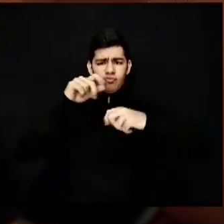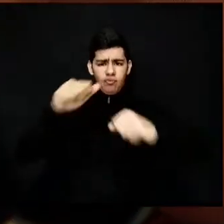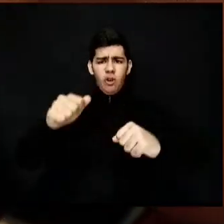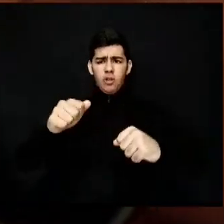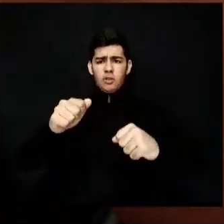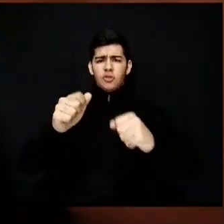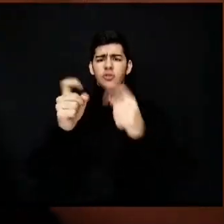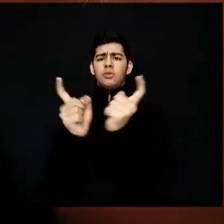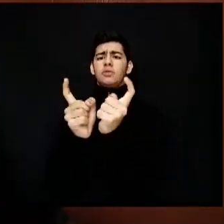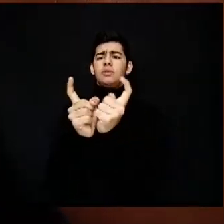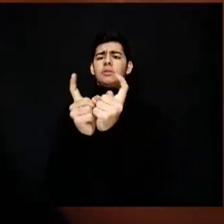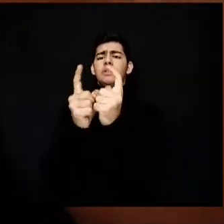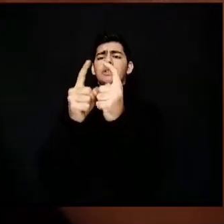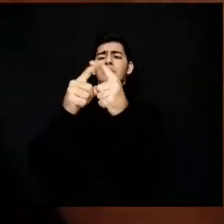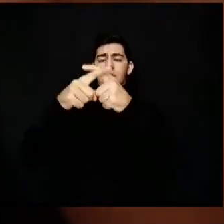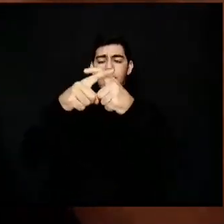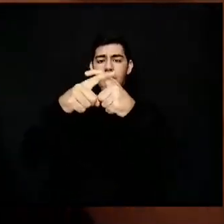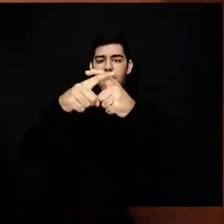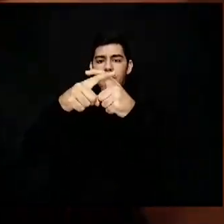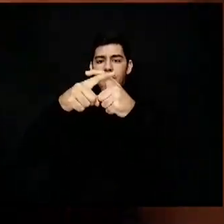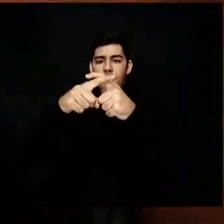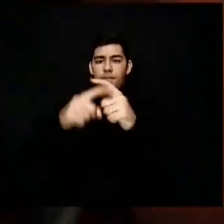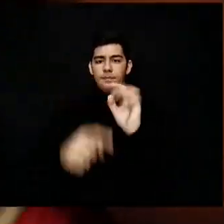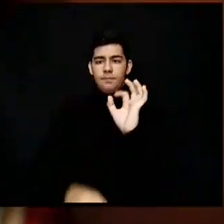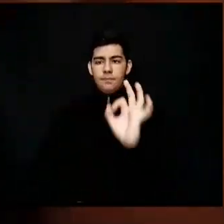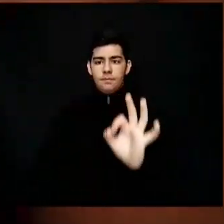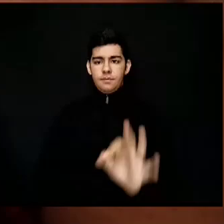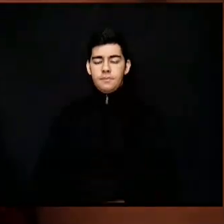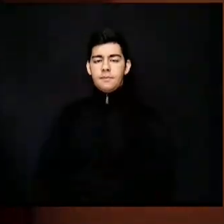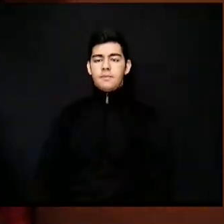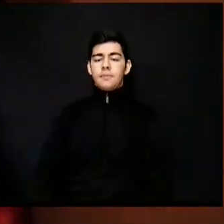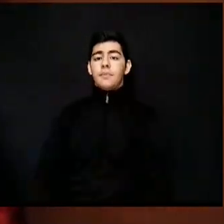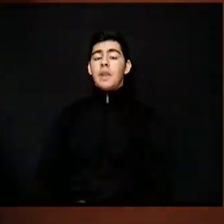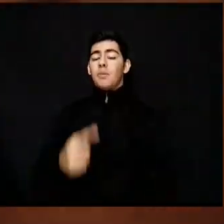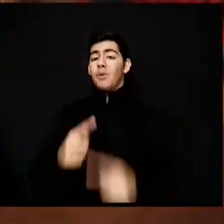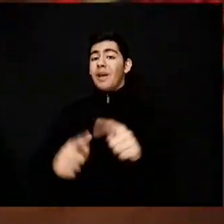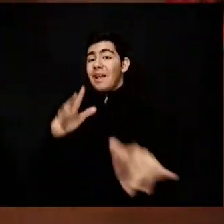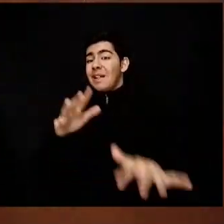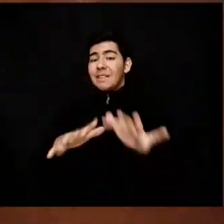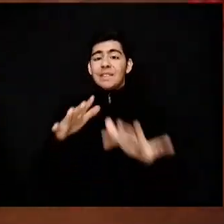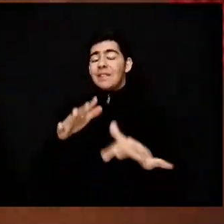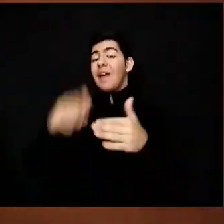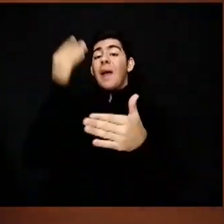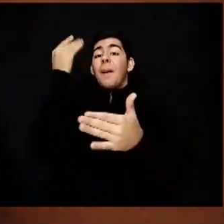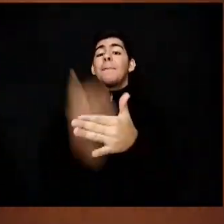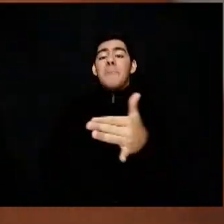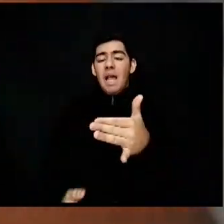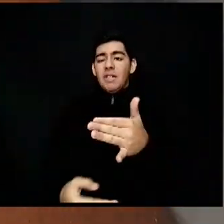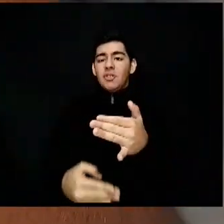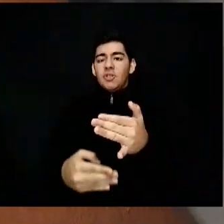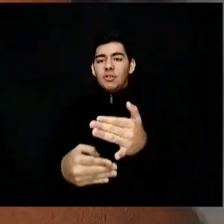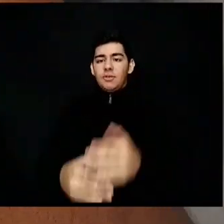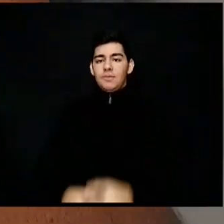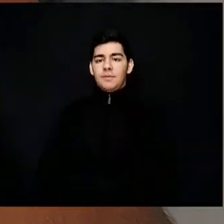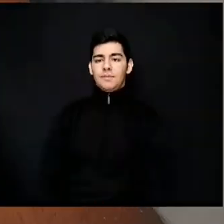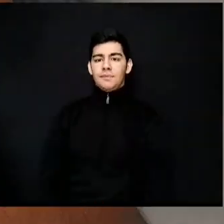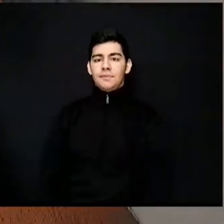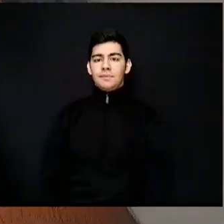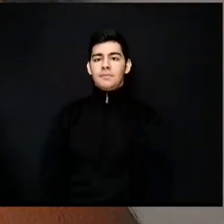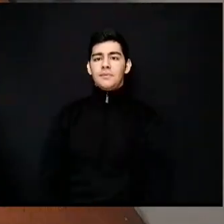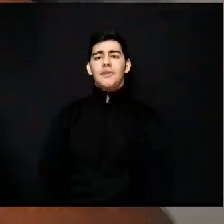correr o risco de sair o búzio. E está pronto o nosso